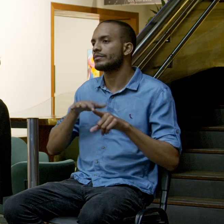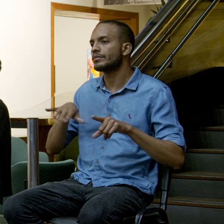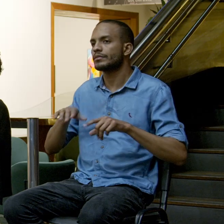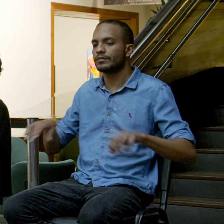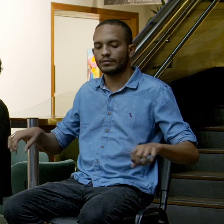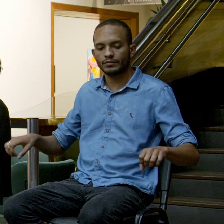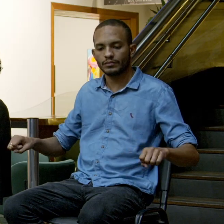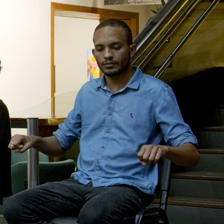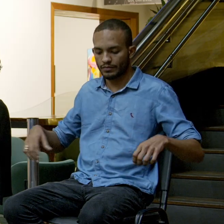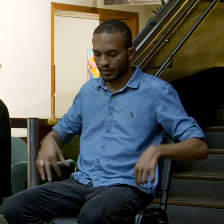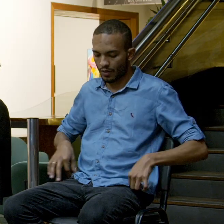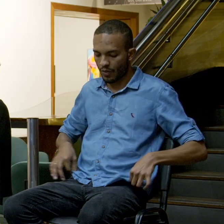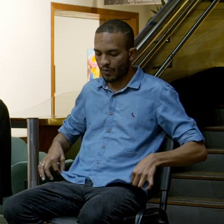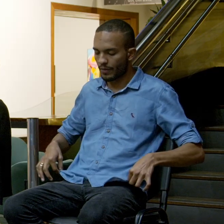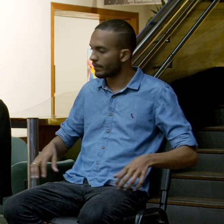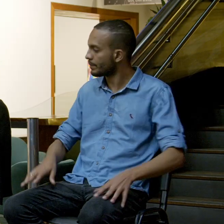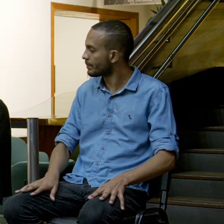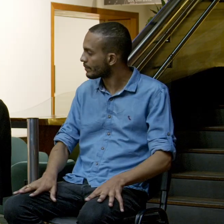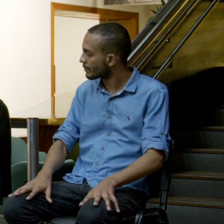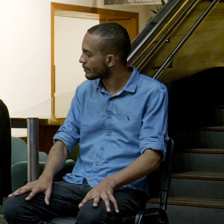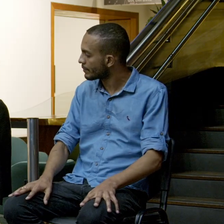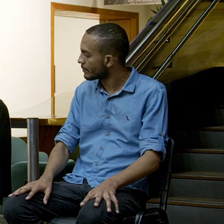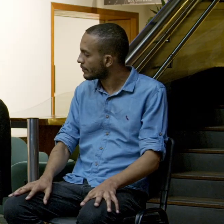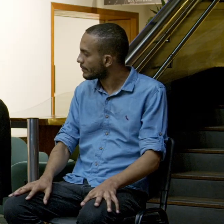cada uma pela boca.